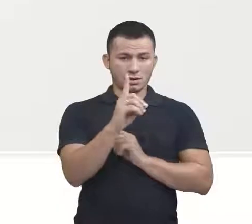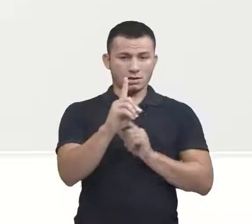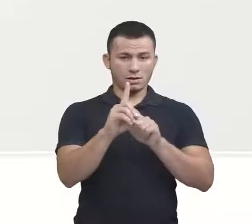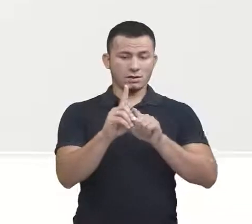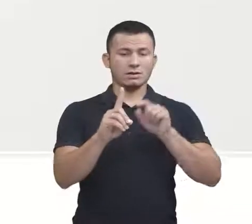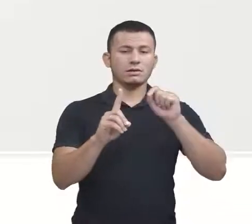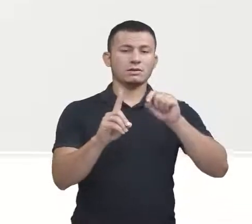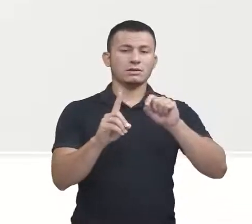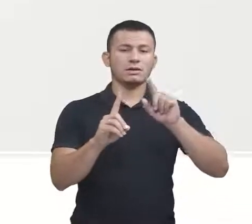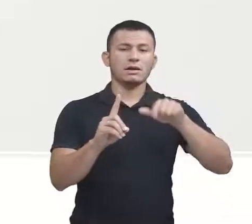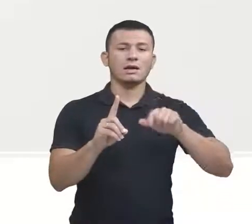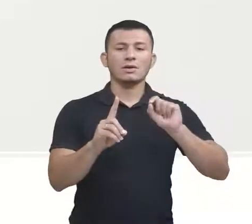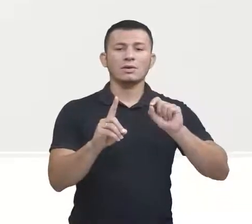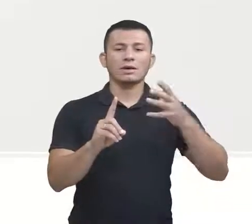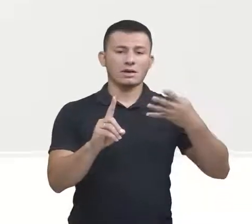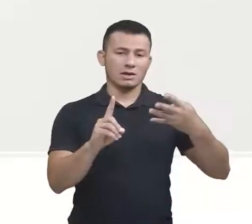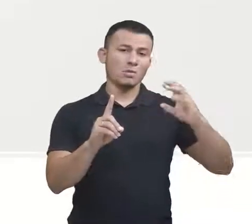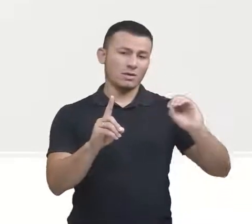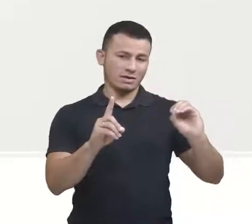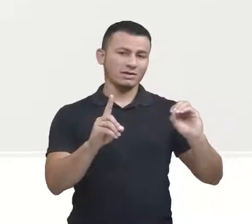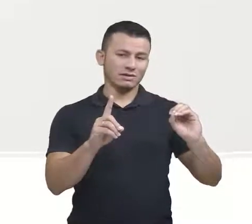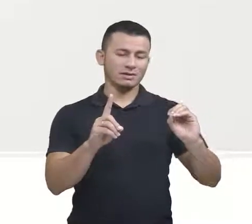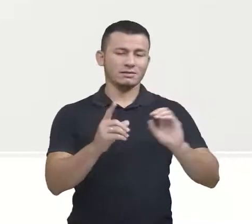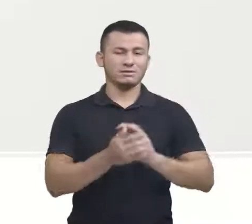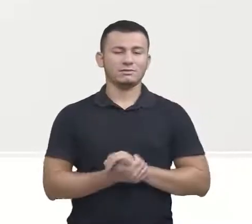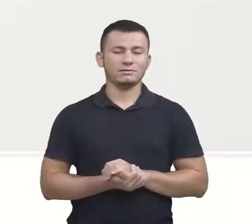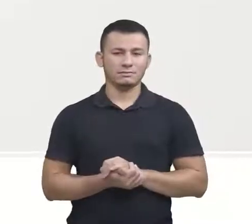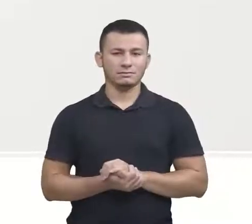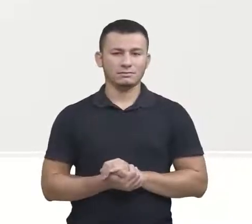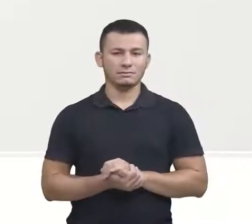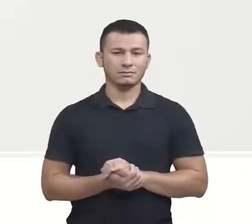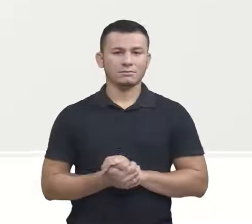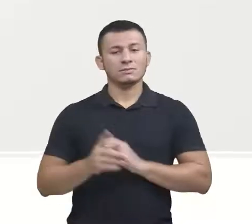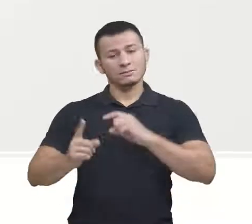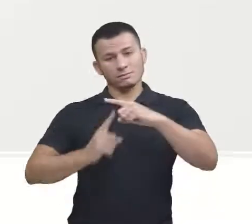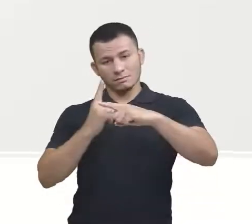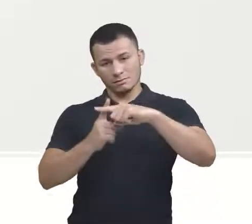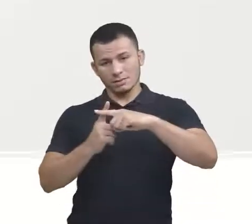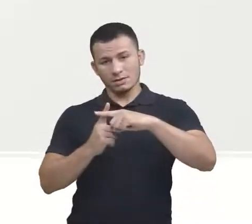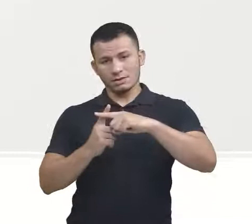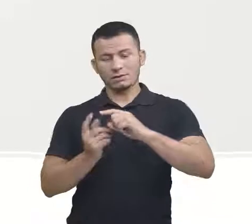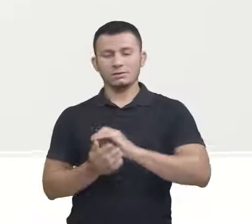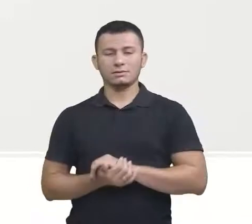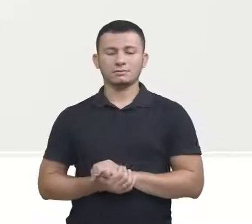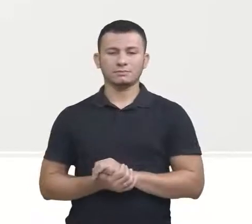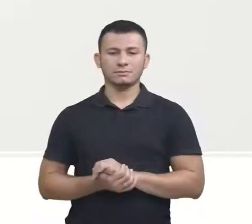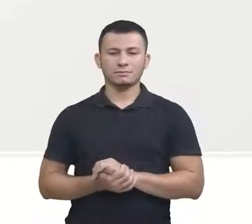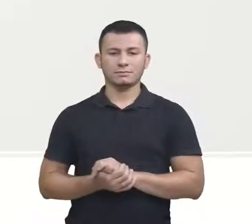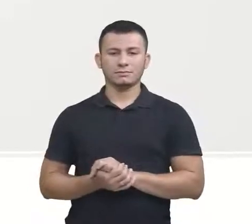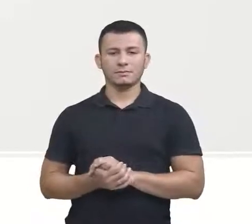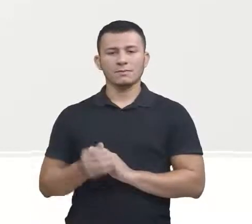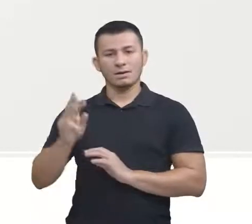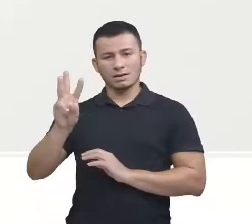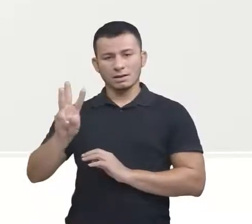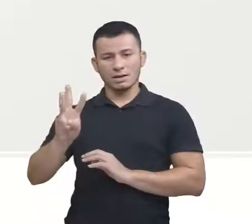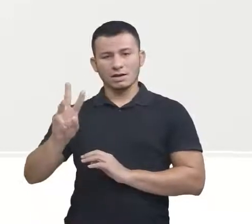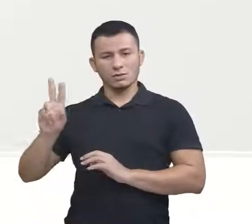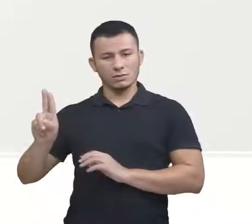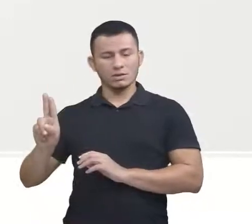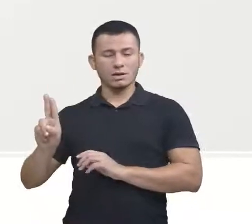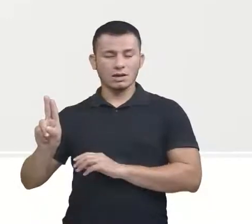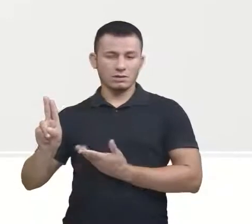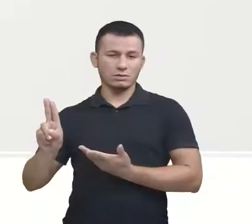é 40 mas três unidades